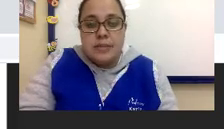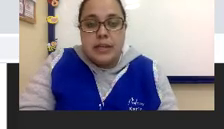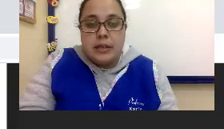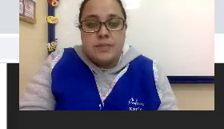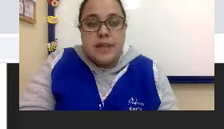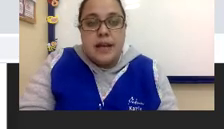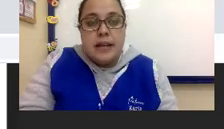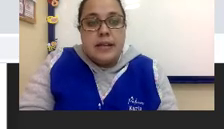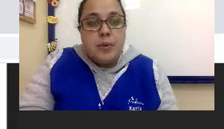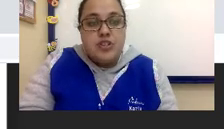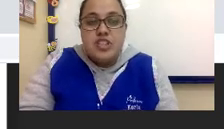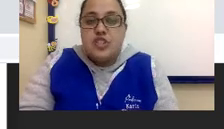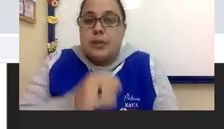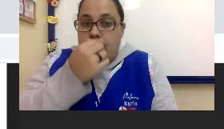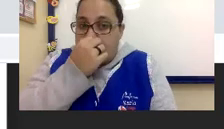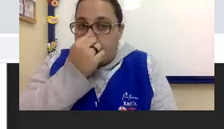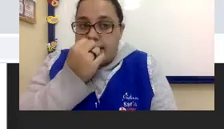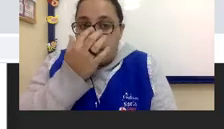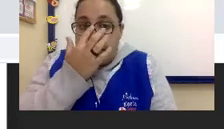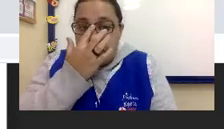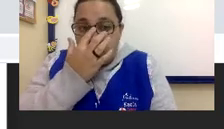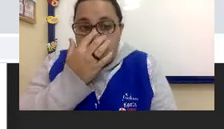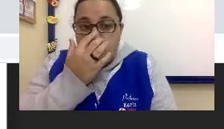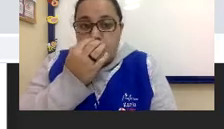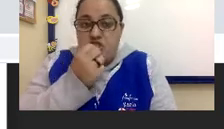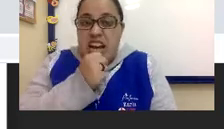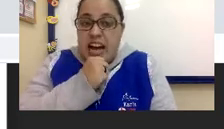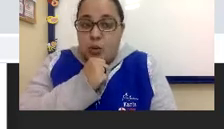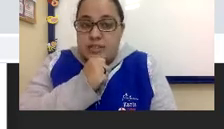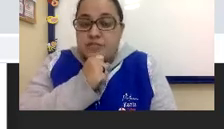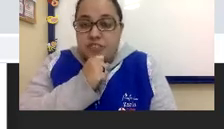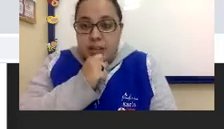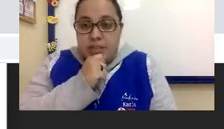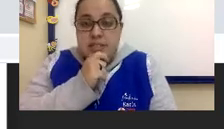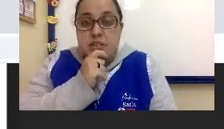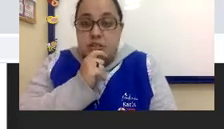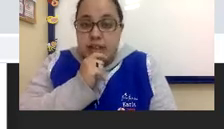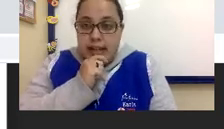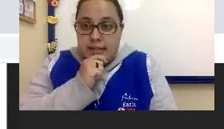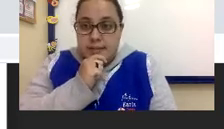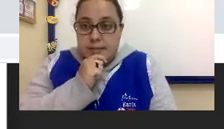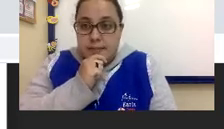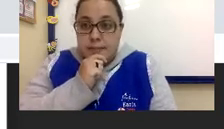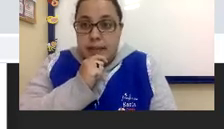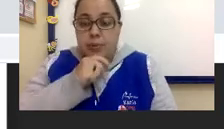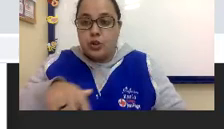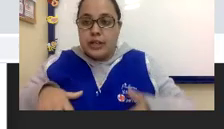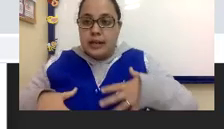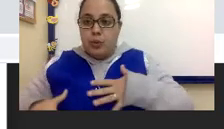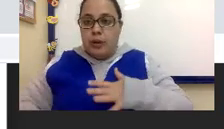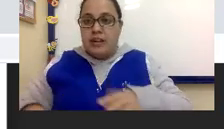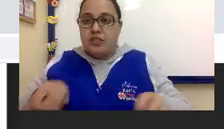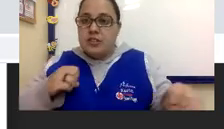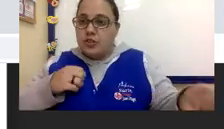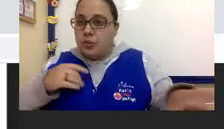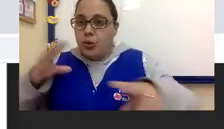nossos amiguinhos. Depois do intestino delgado, resta apenas uma mistura de águas, fibras e nutrientes, né? Porque todo aquele